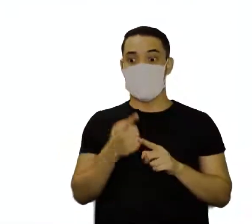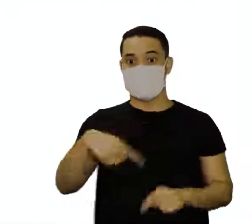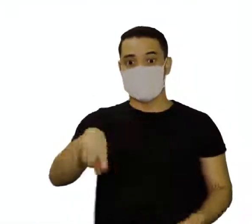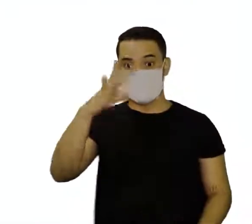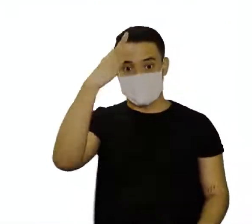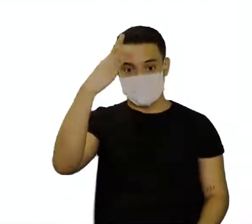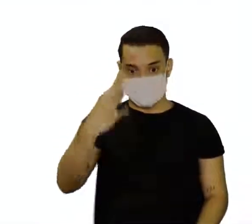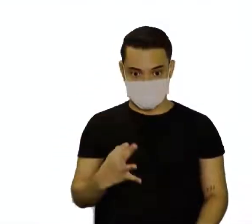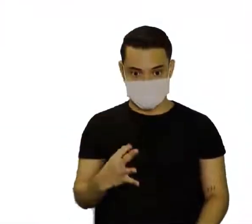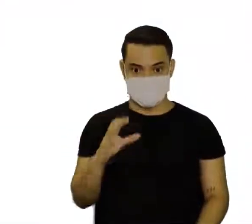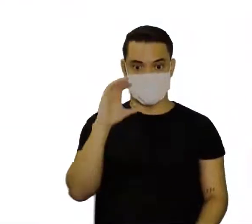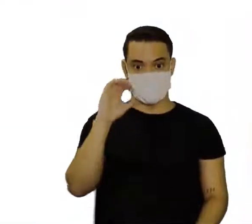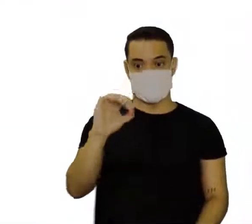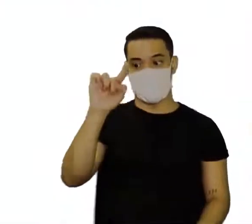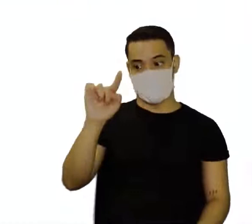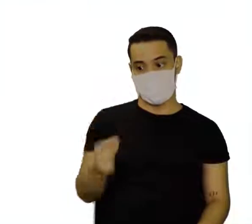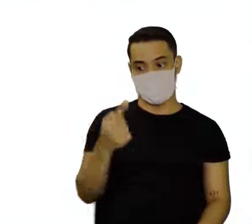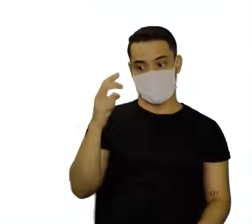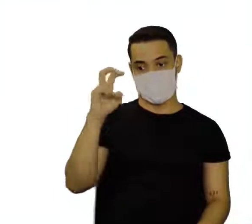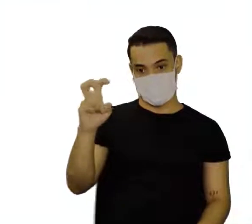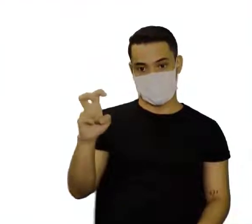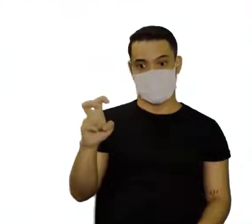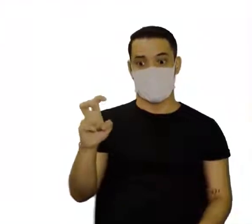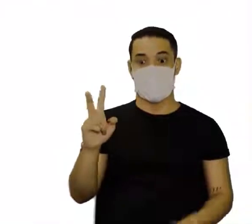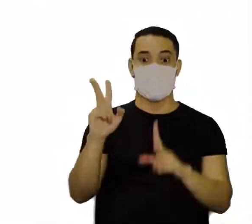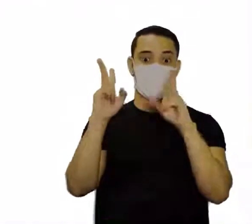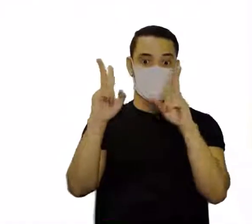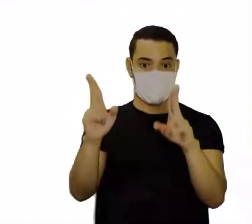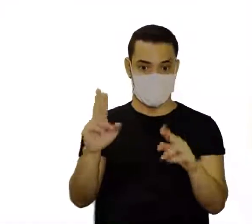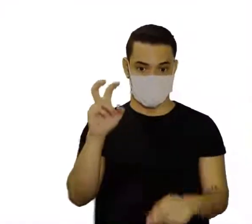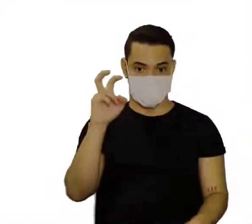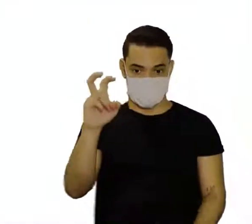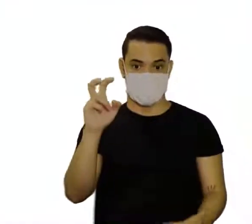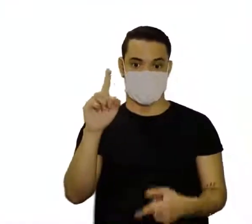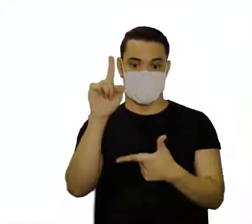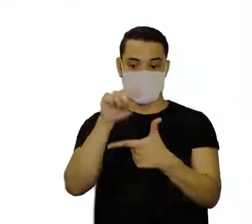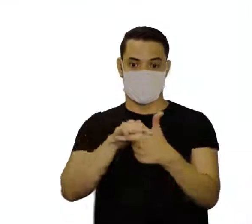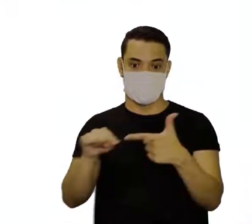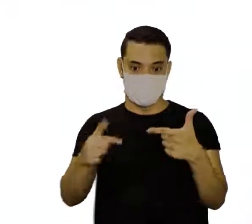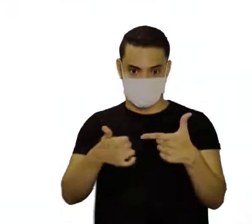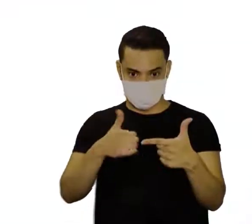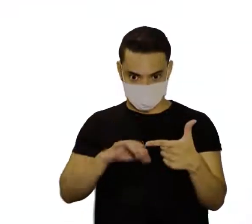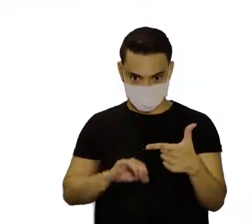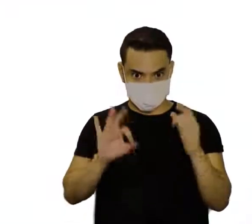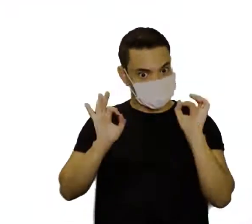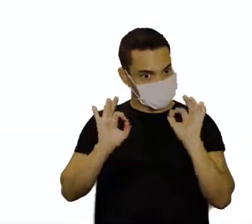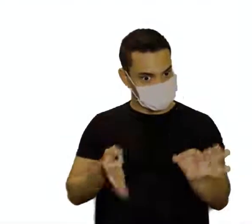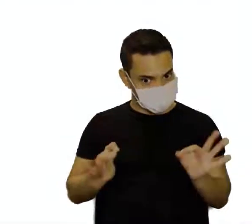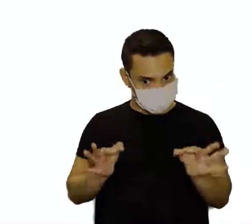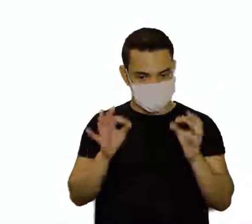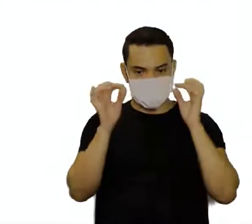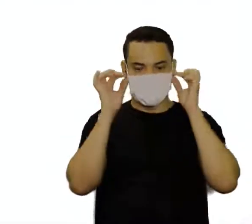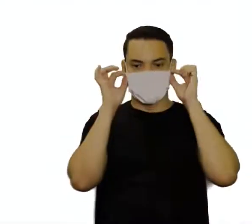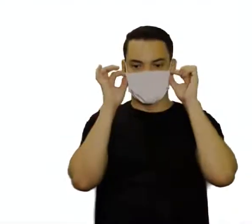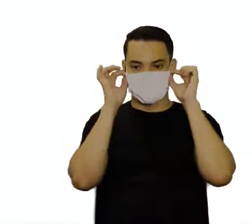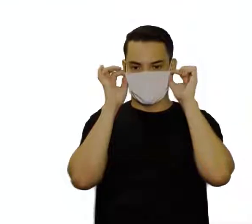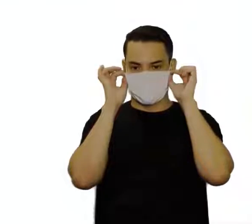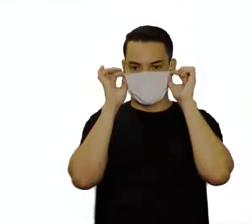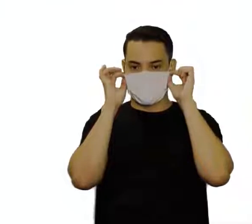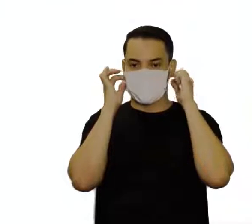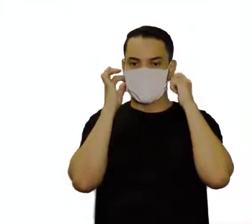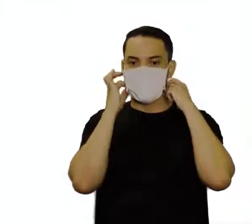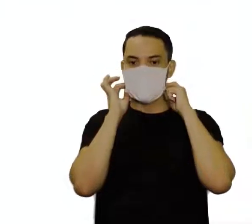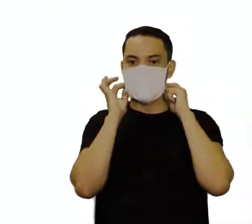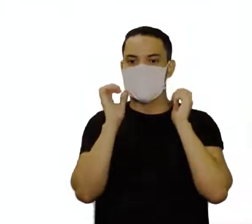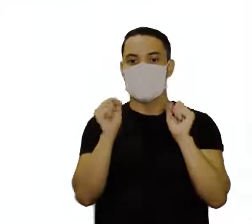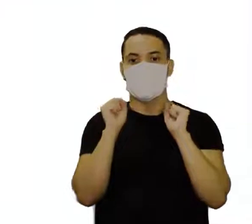ó, 0,5 é a mesma coisa que 5 dividido para 10, certo? 5 dividido para 10, eu